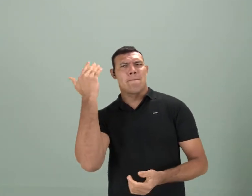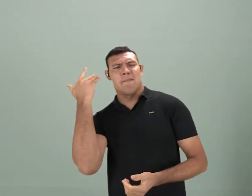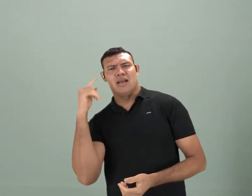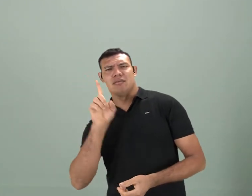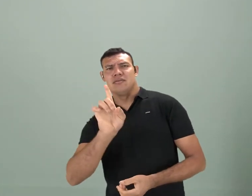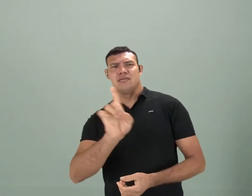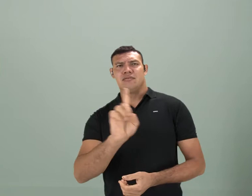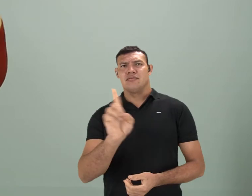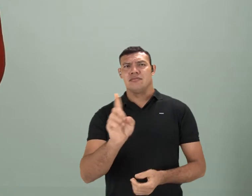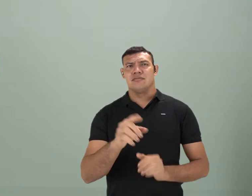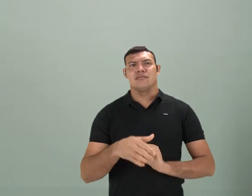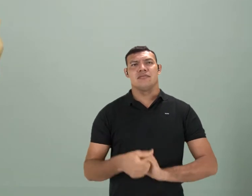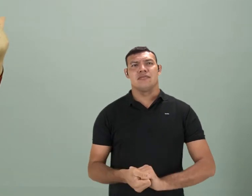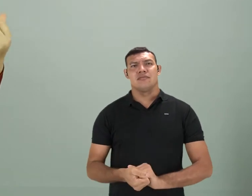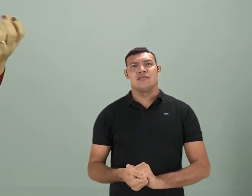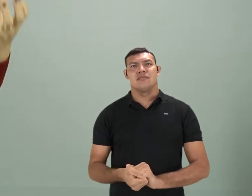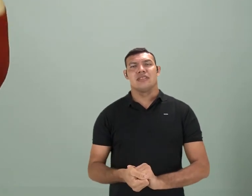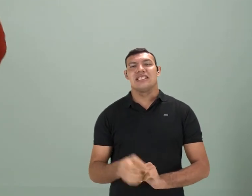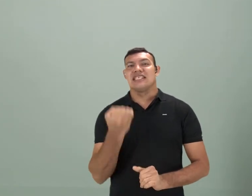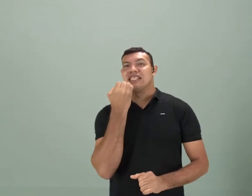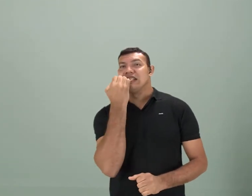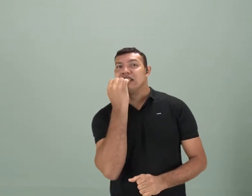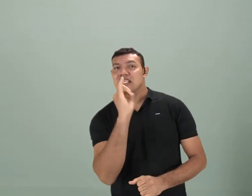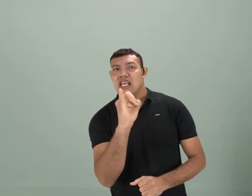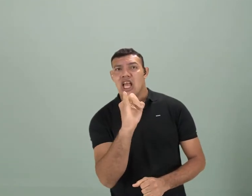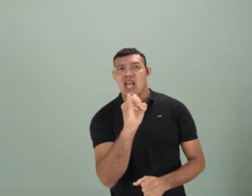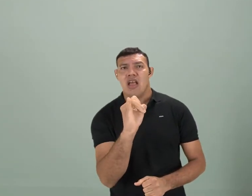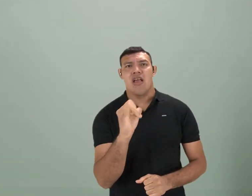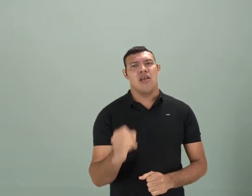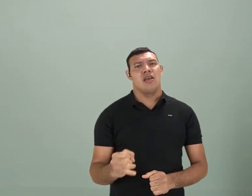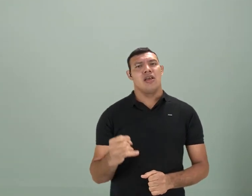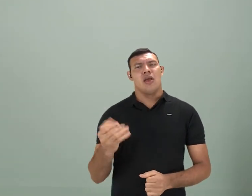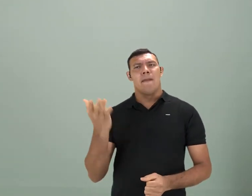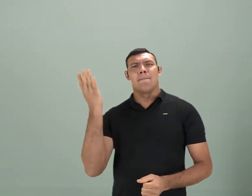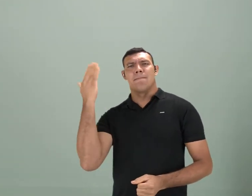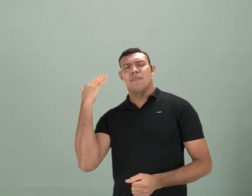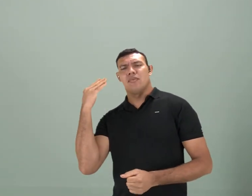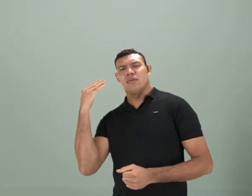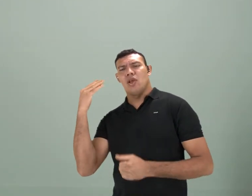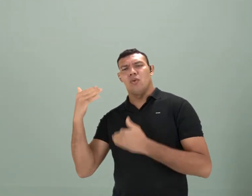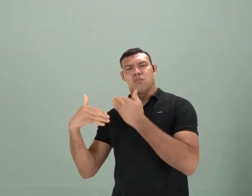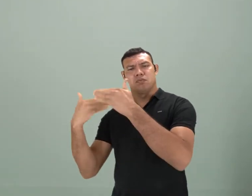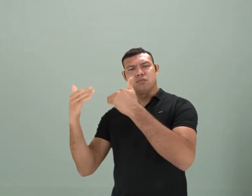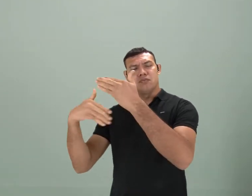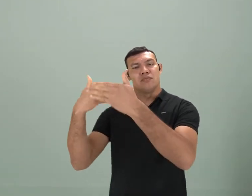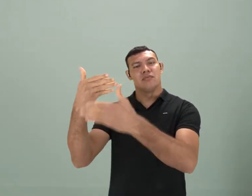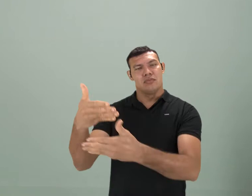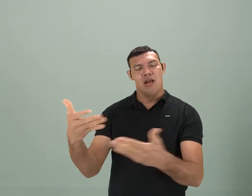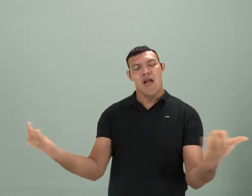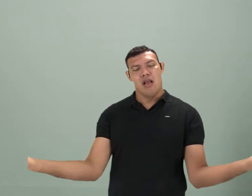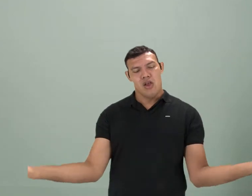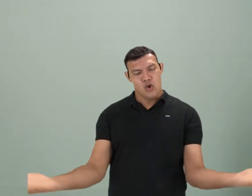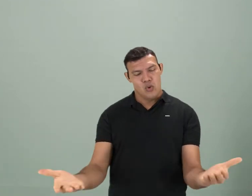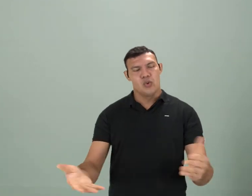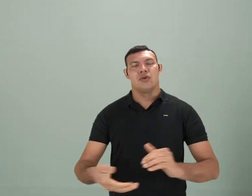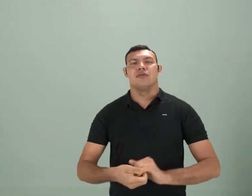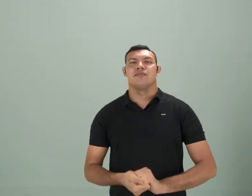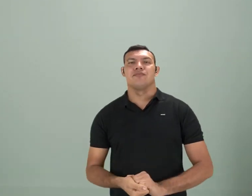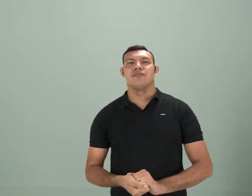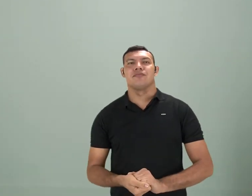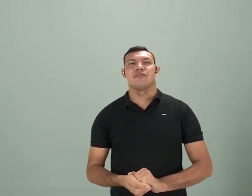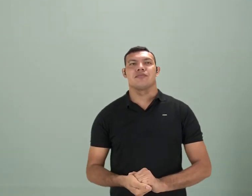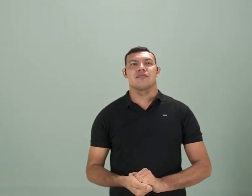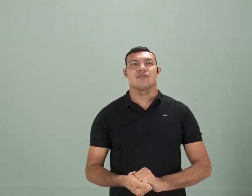antigos. E quando o faz, traz para a realidade, fazendo um link com o que acontece agora. Então, vamos a um